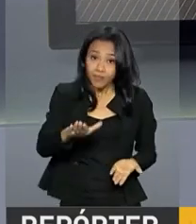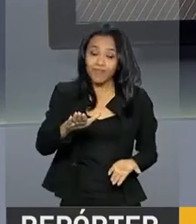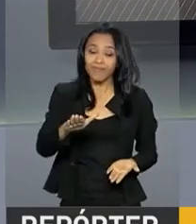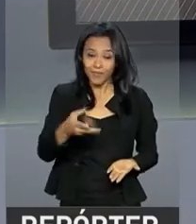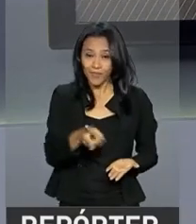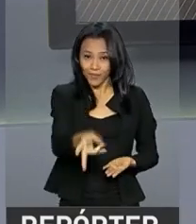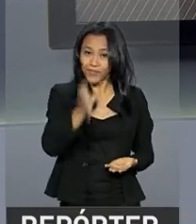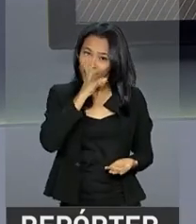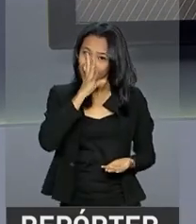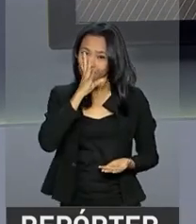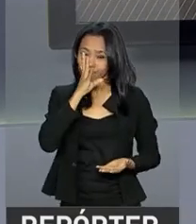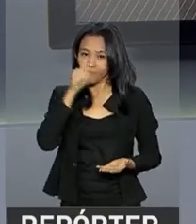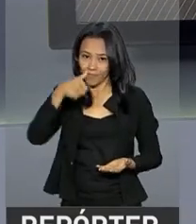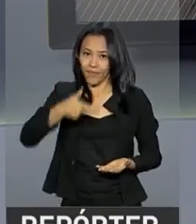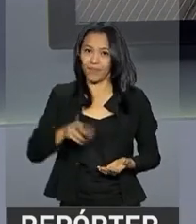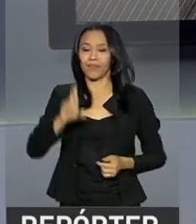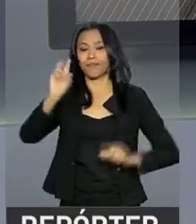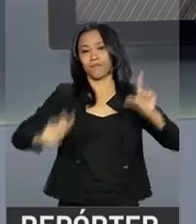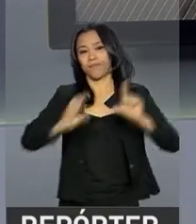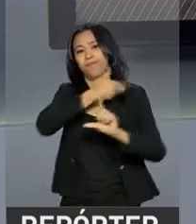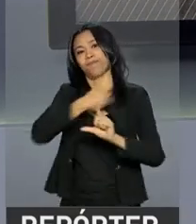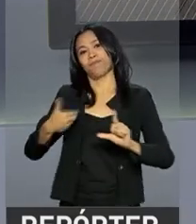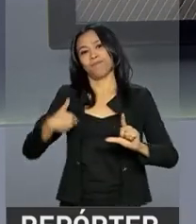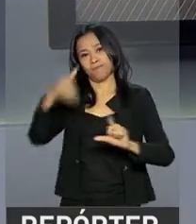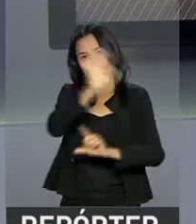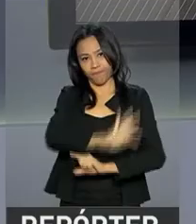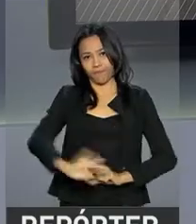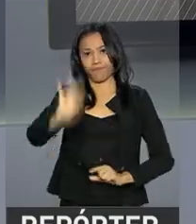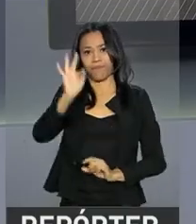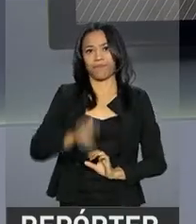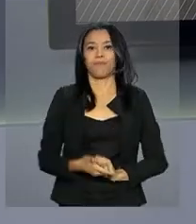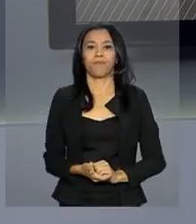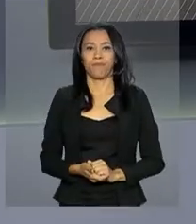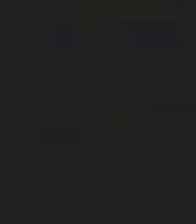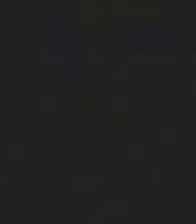você e continue com a gente aqui na NBR, a TV do Governo Federal.